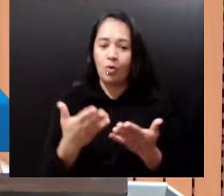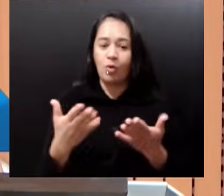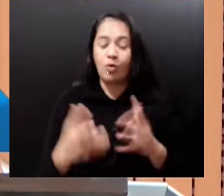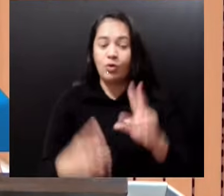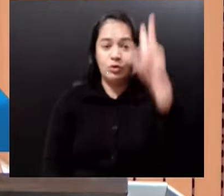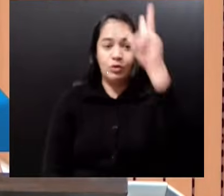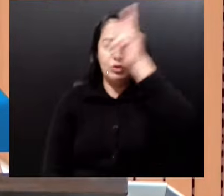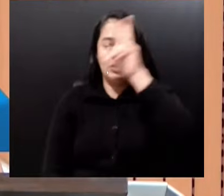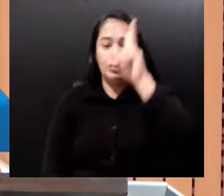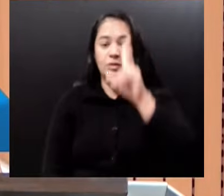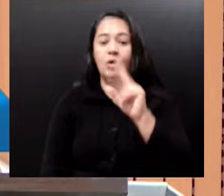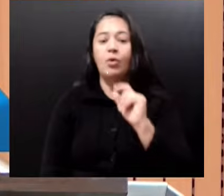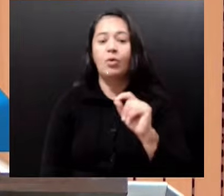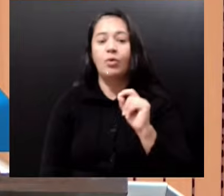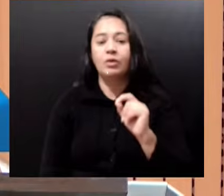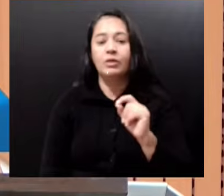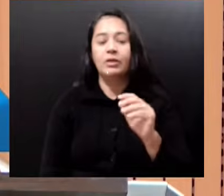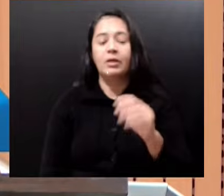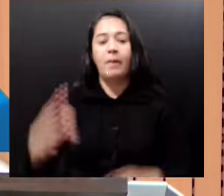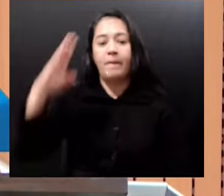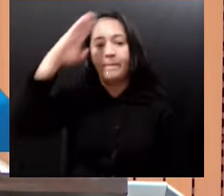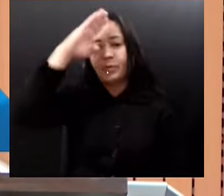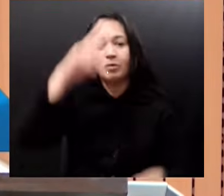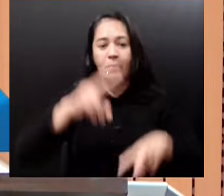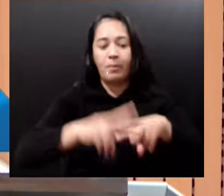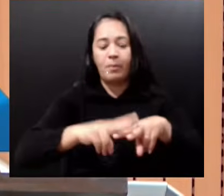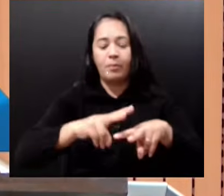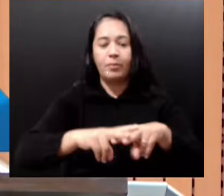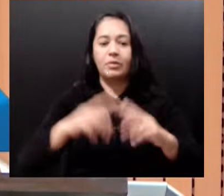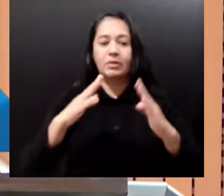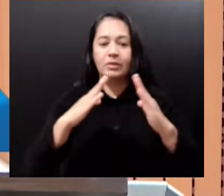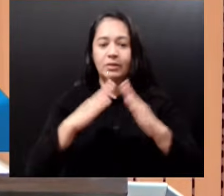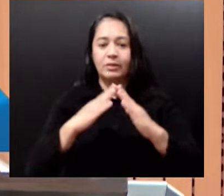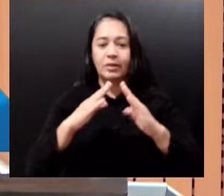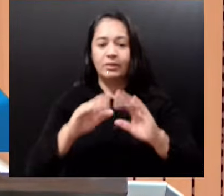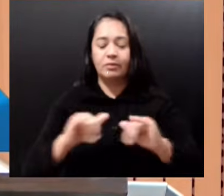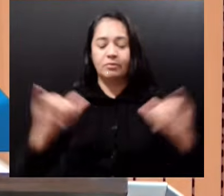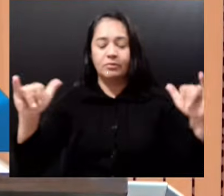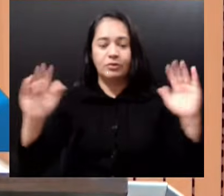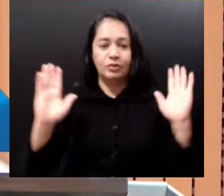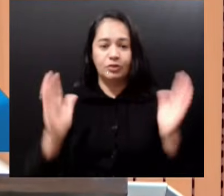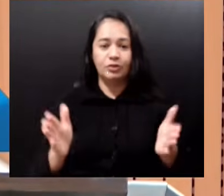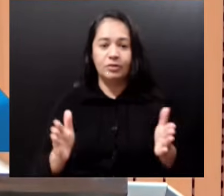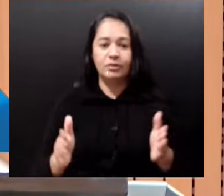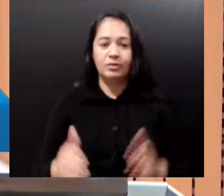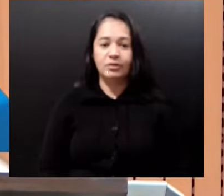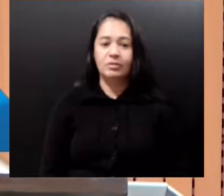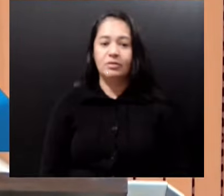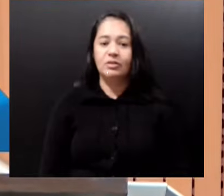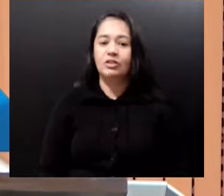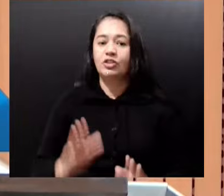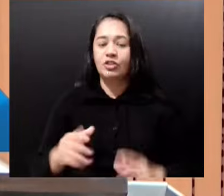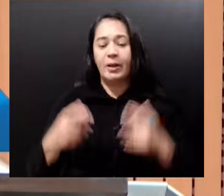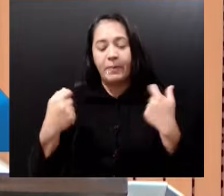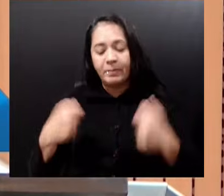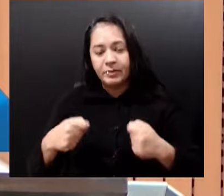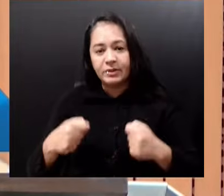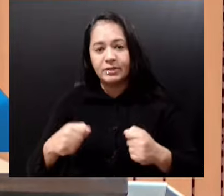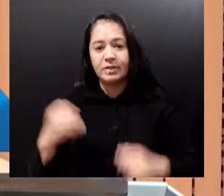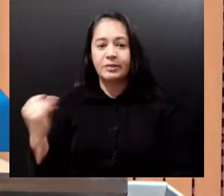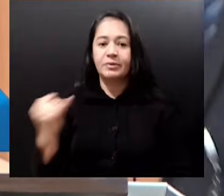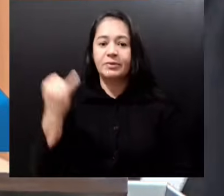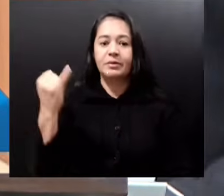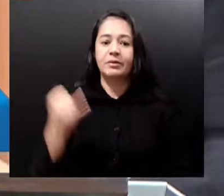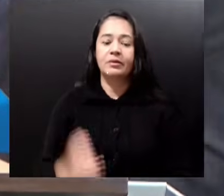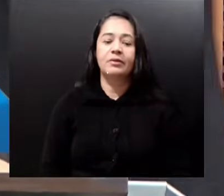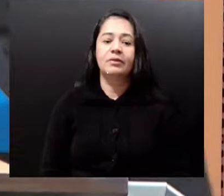que Bolsonaro teve prisão domiciliar decretada, ele é um passo necessário e fundamental. Em